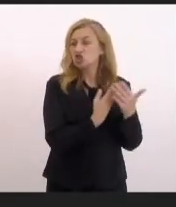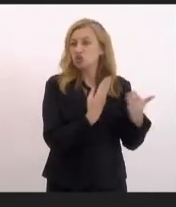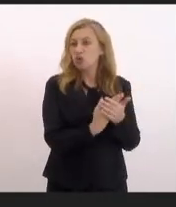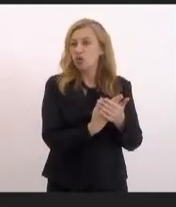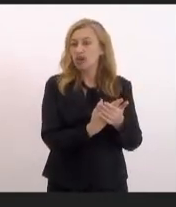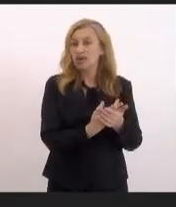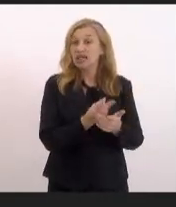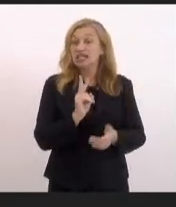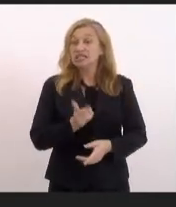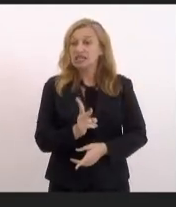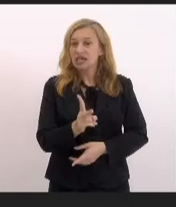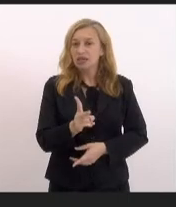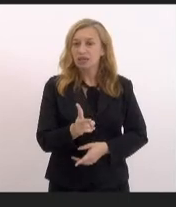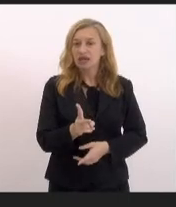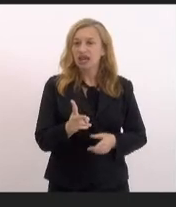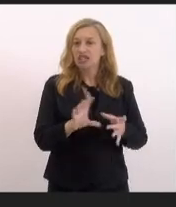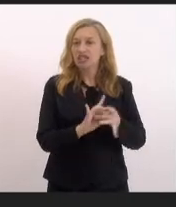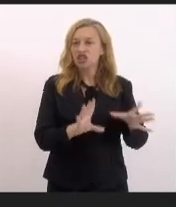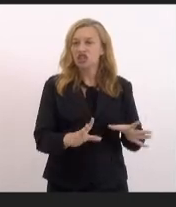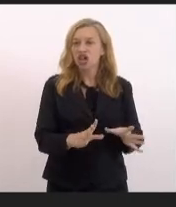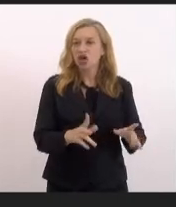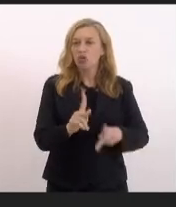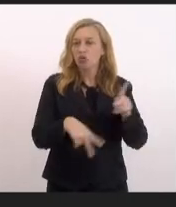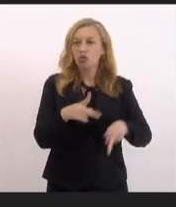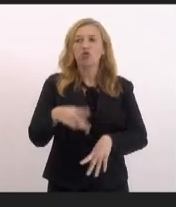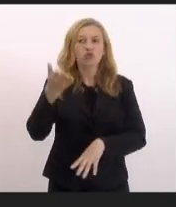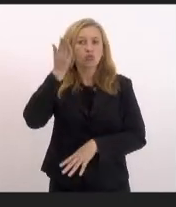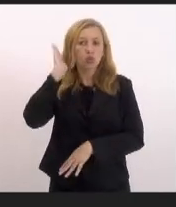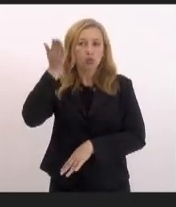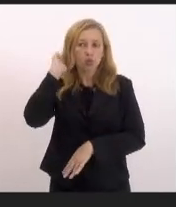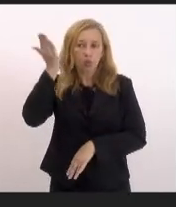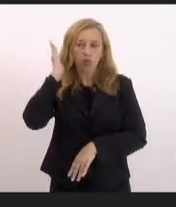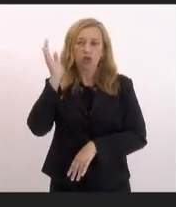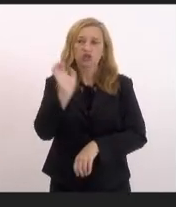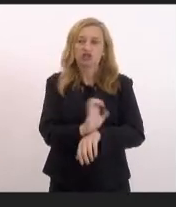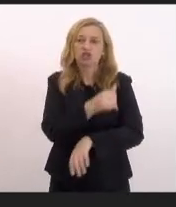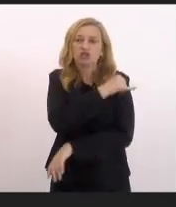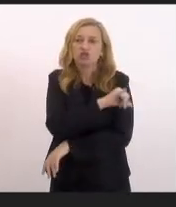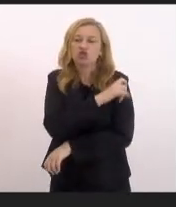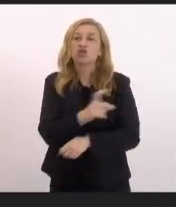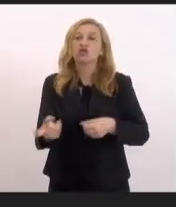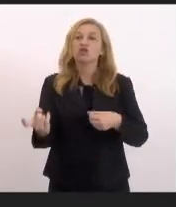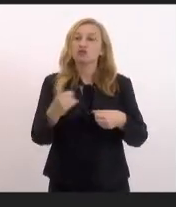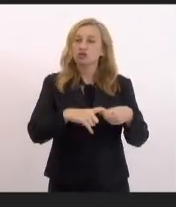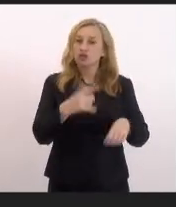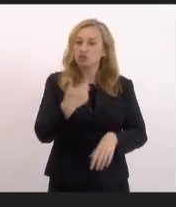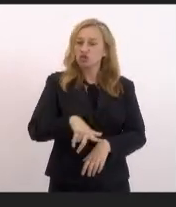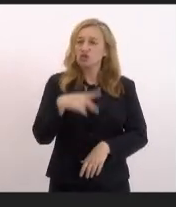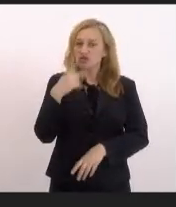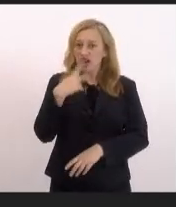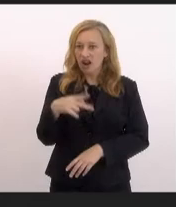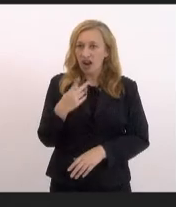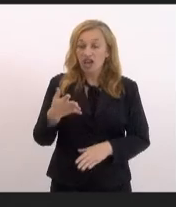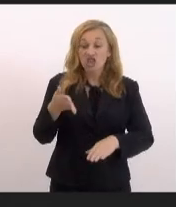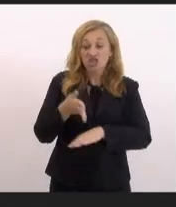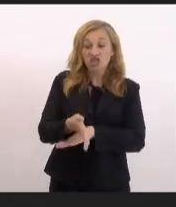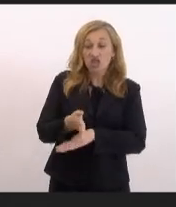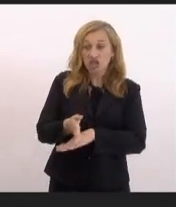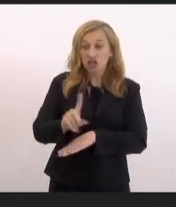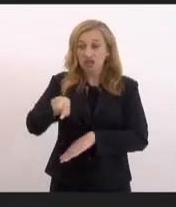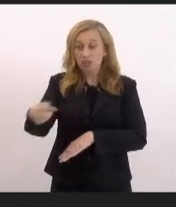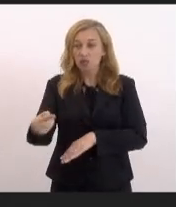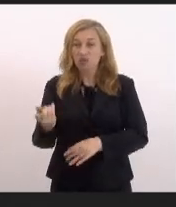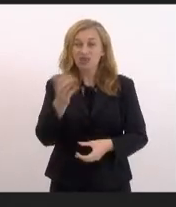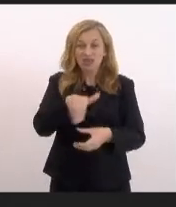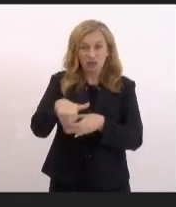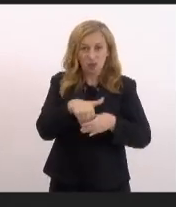de emburrecer a população do Estado do Rio de Janeiro. Voltando mais uma vez a dizer que, chegando lá na frente, esse